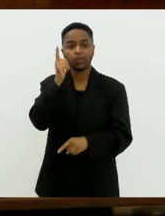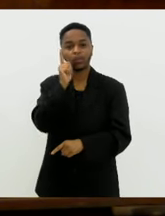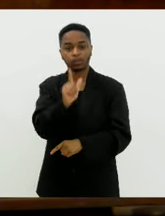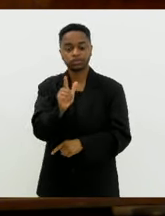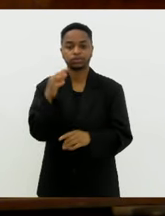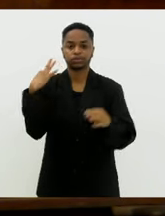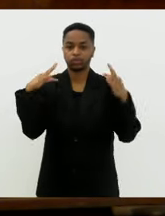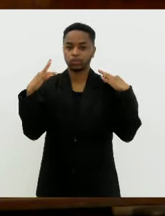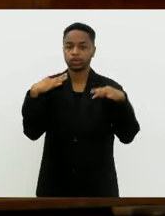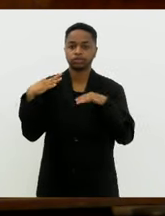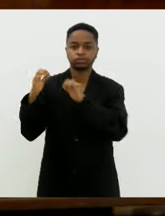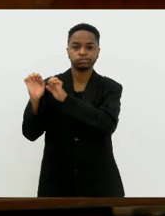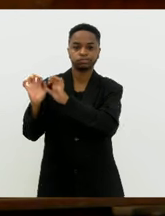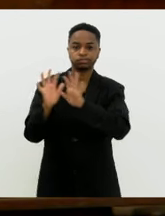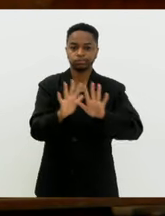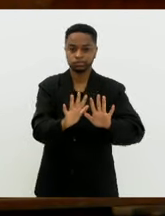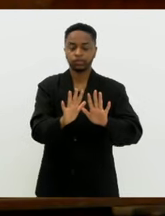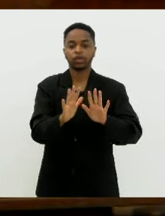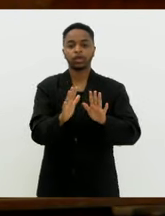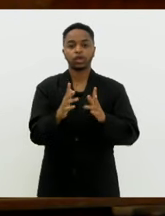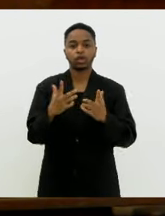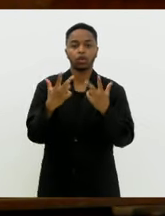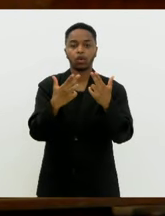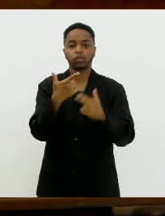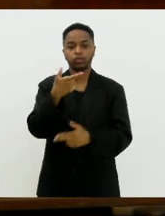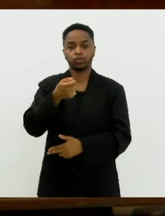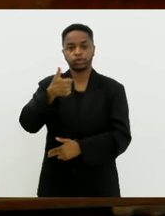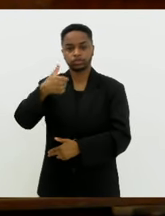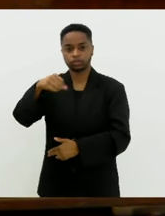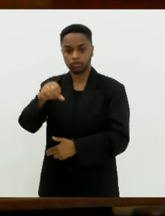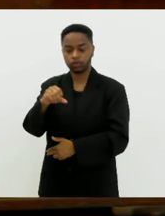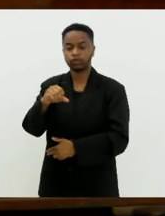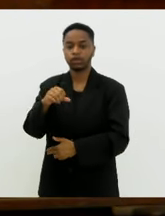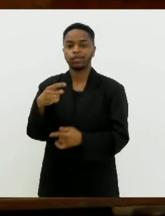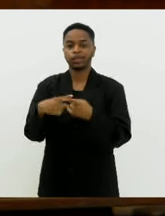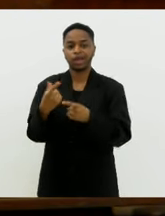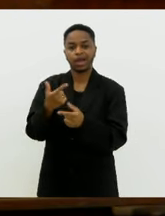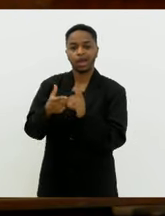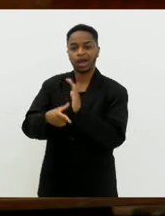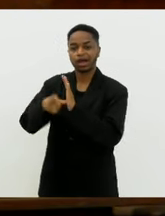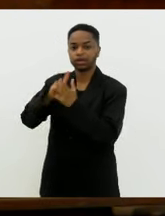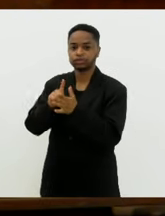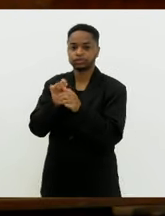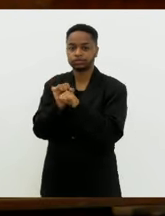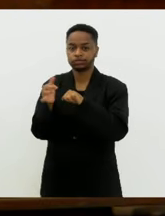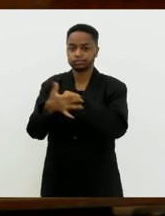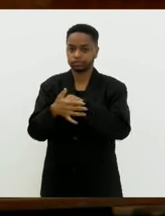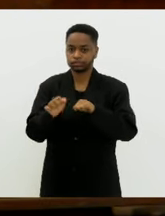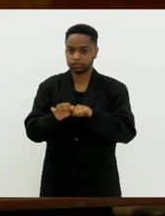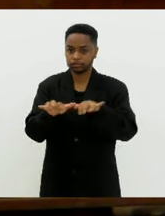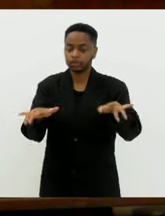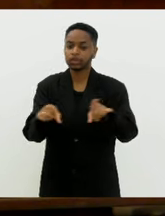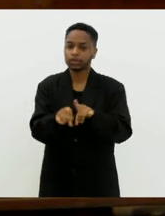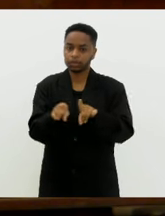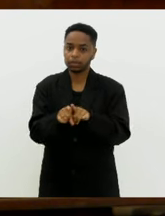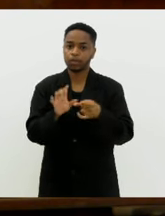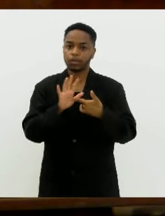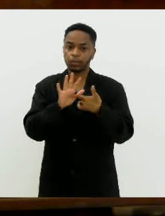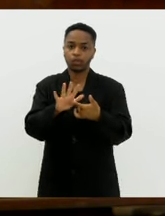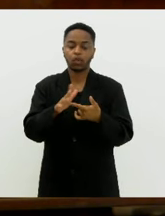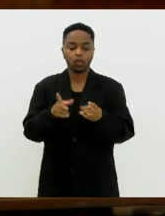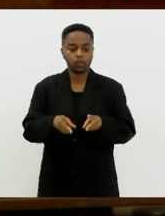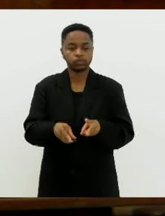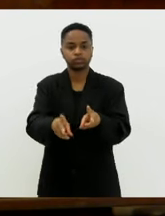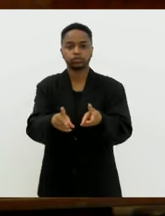turístico de 2019, ano anterior à pandemia, e voltou a se consolidar como destino mundial de